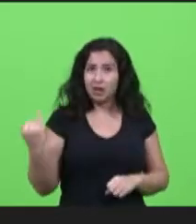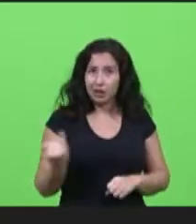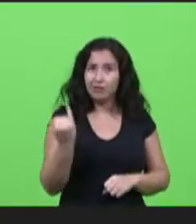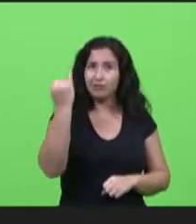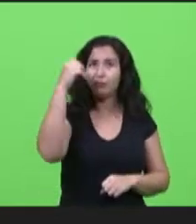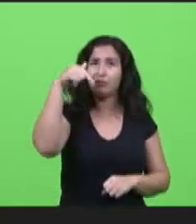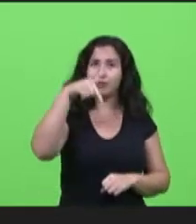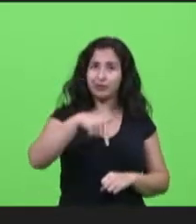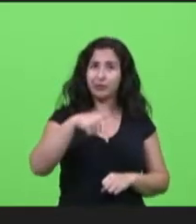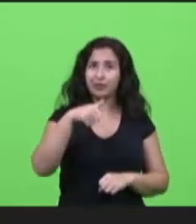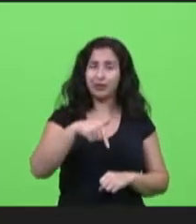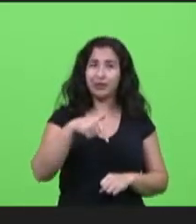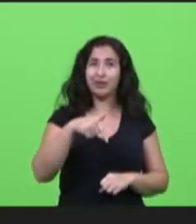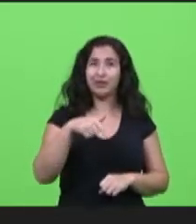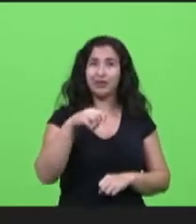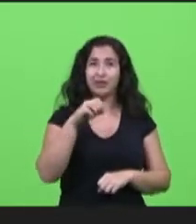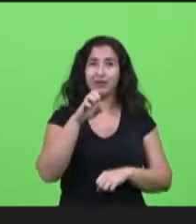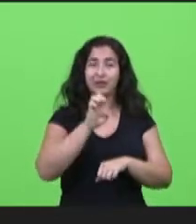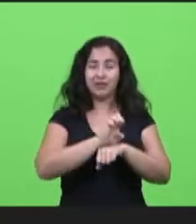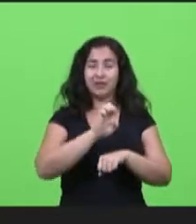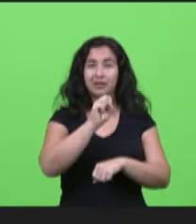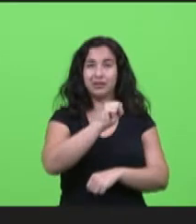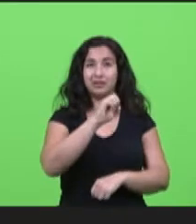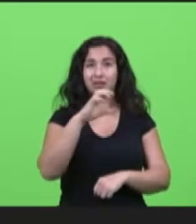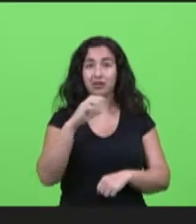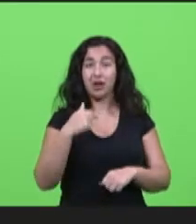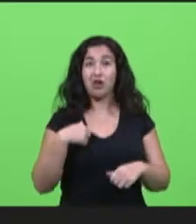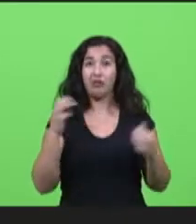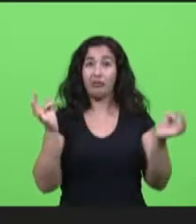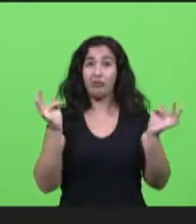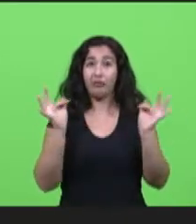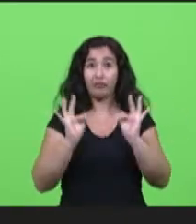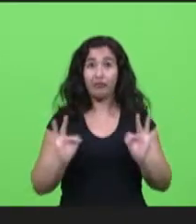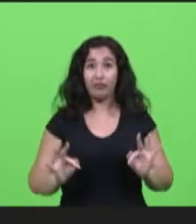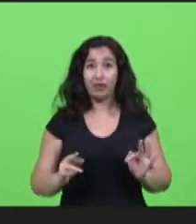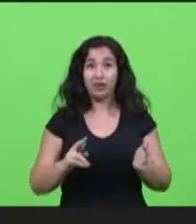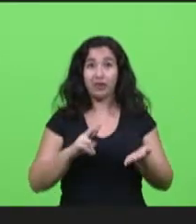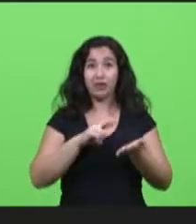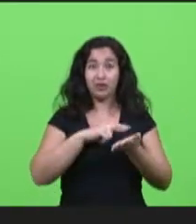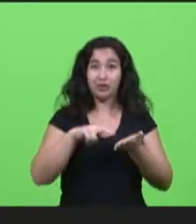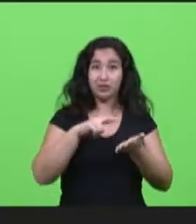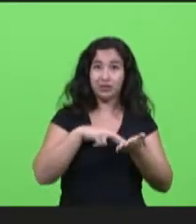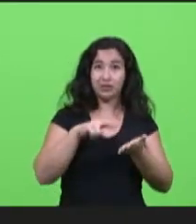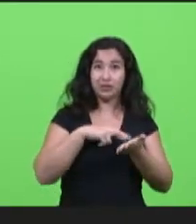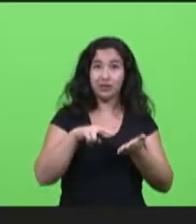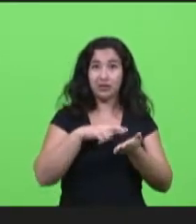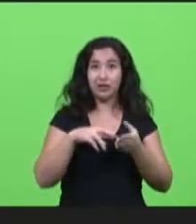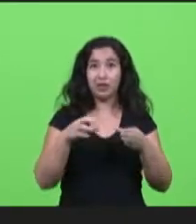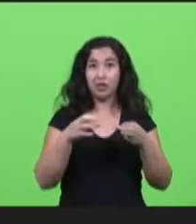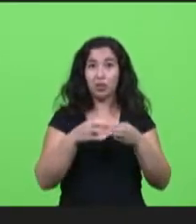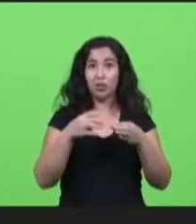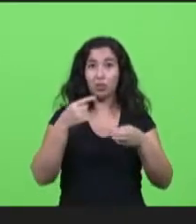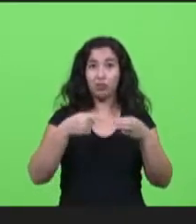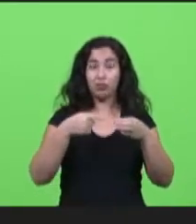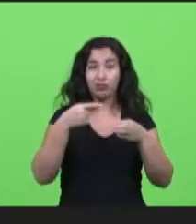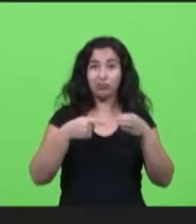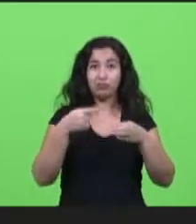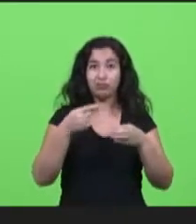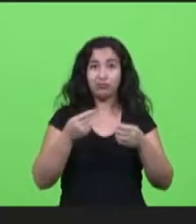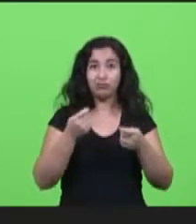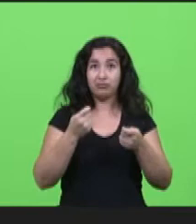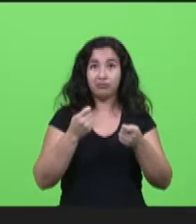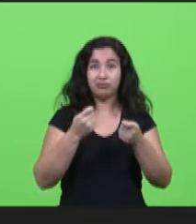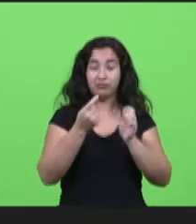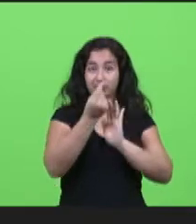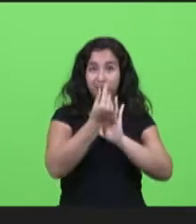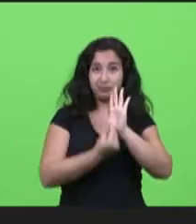Santa Catarina. Fiquei muito feliz de poder ser o relator desse projeto na Comissão de Finanças e fico muito feliz de